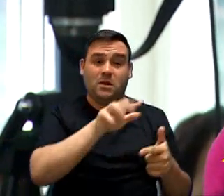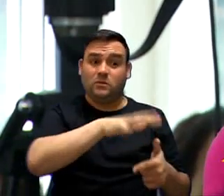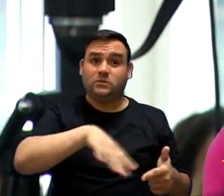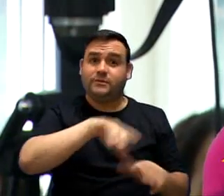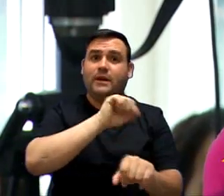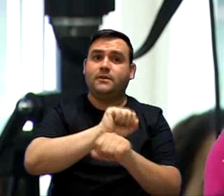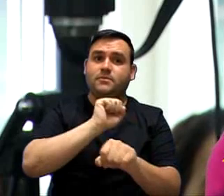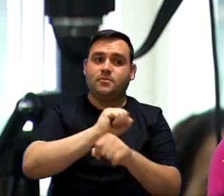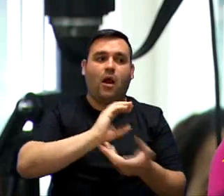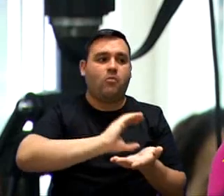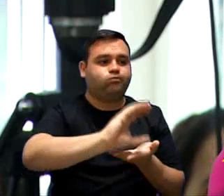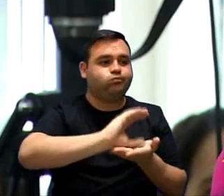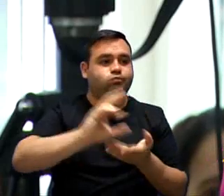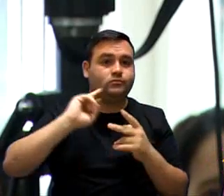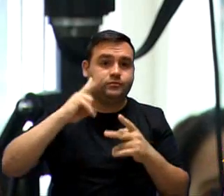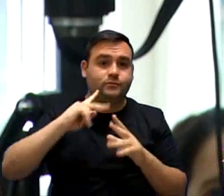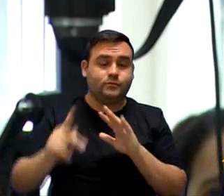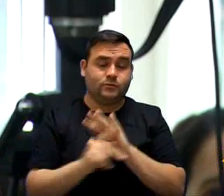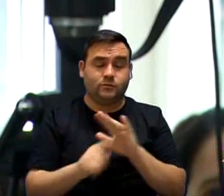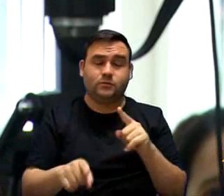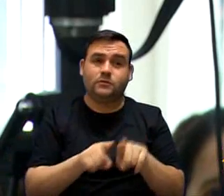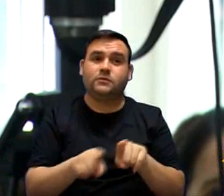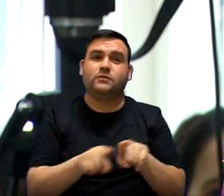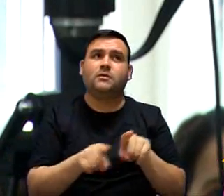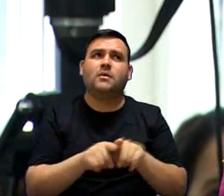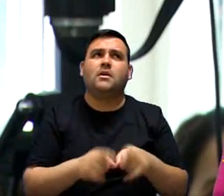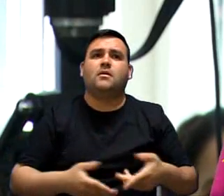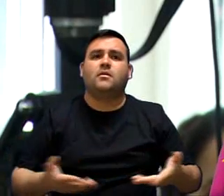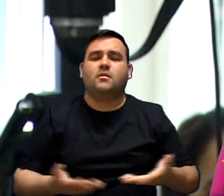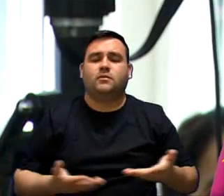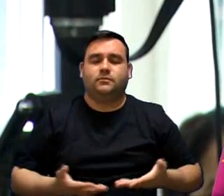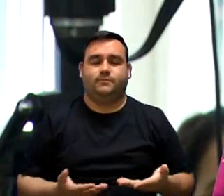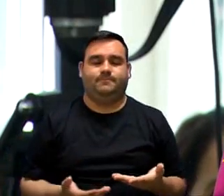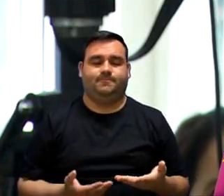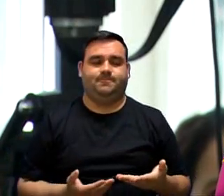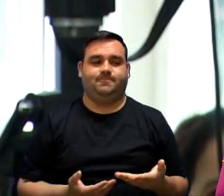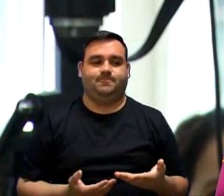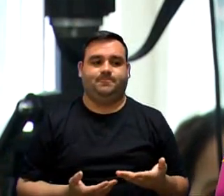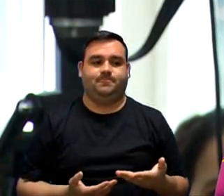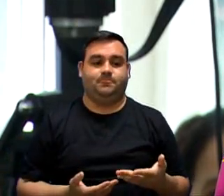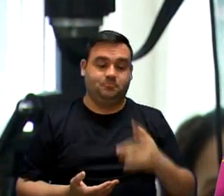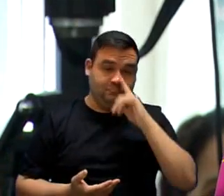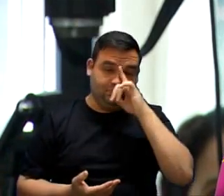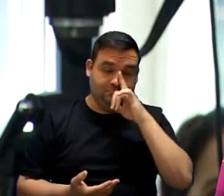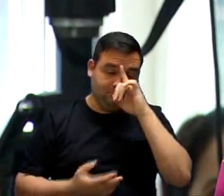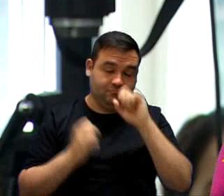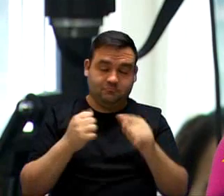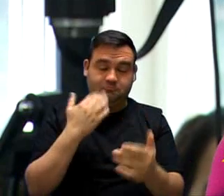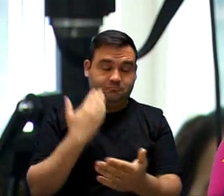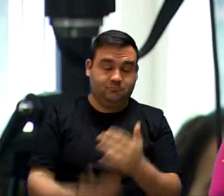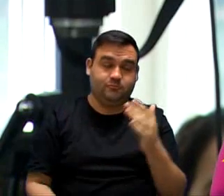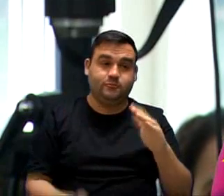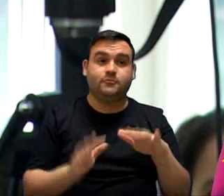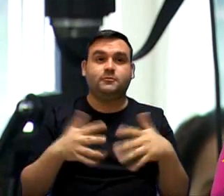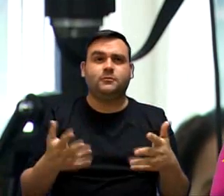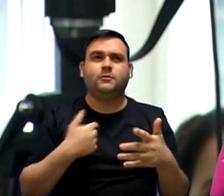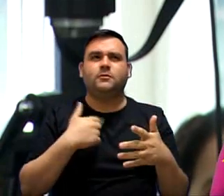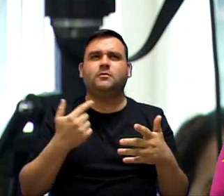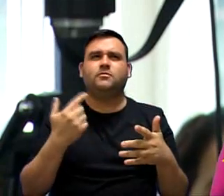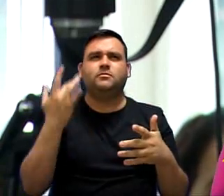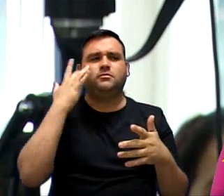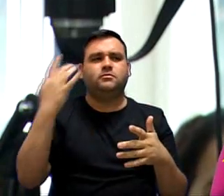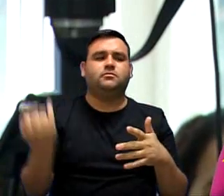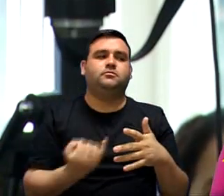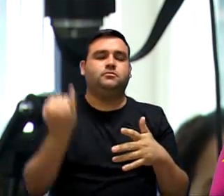aguardando essas emendas nas entidades e estão sendo aí correndo risco de ser perdidas. Então, acho que seria